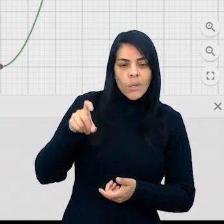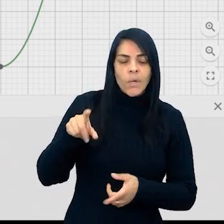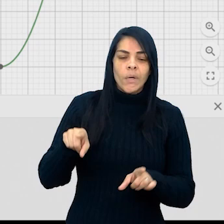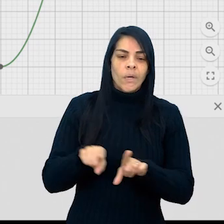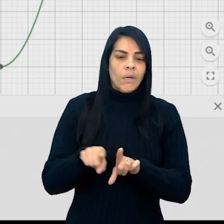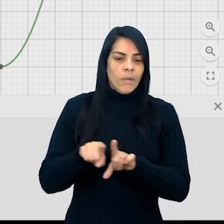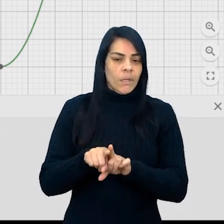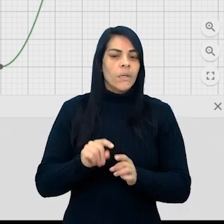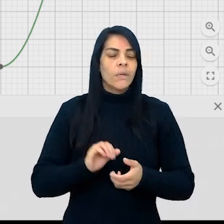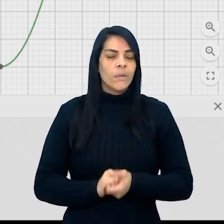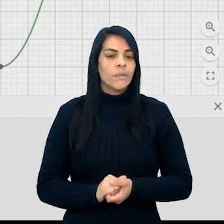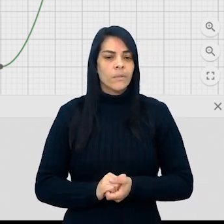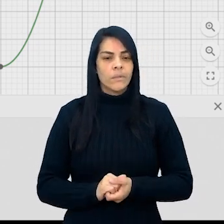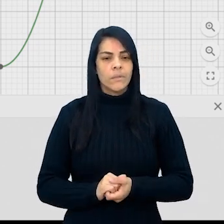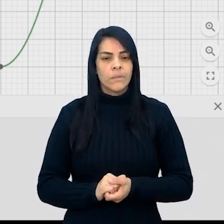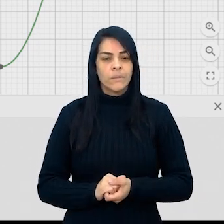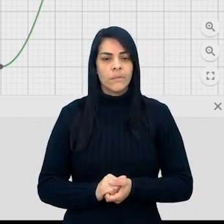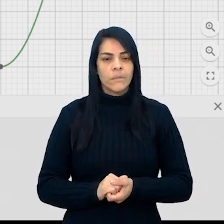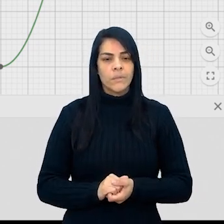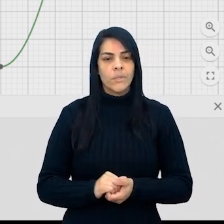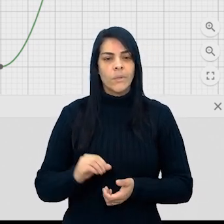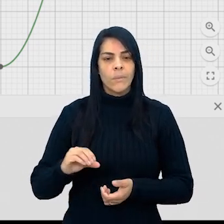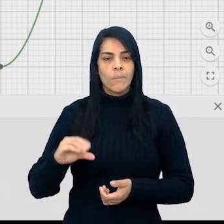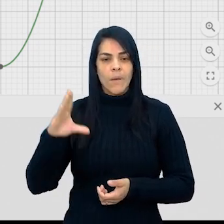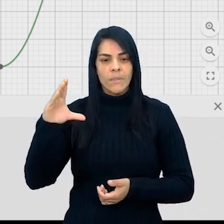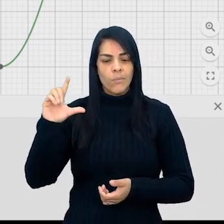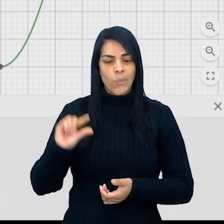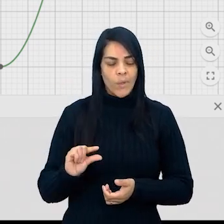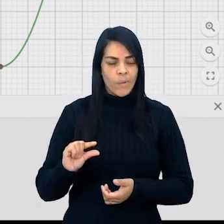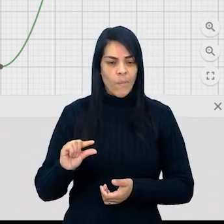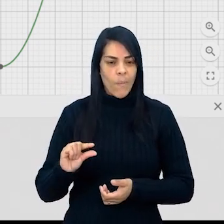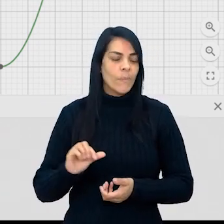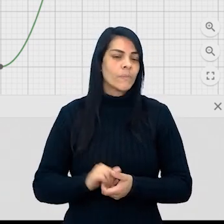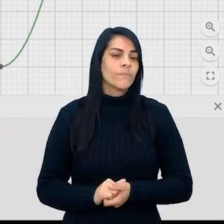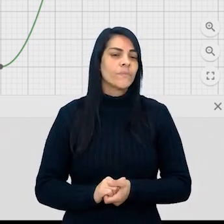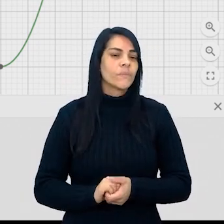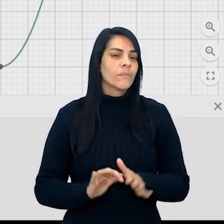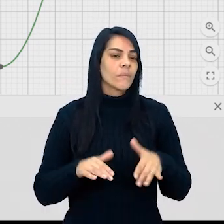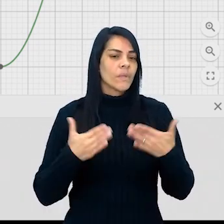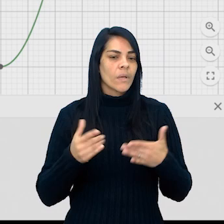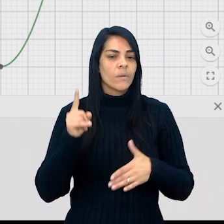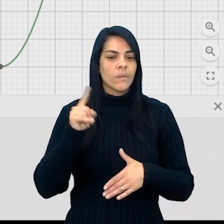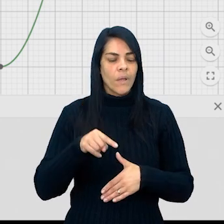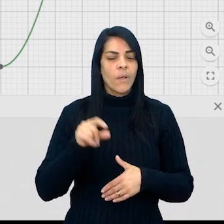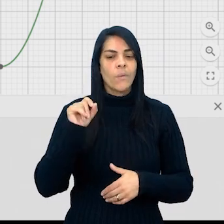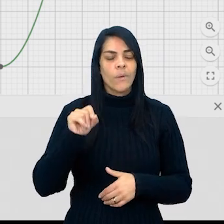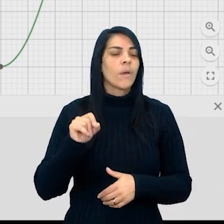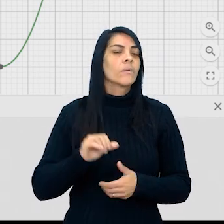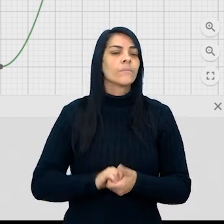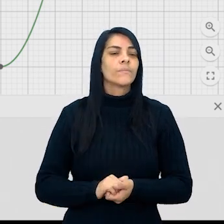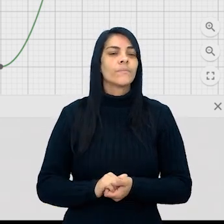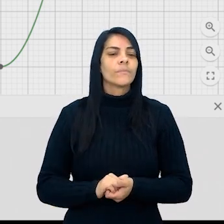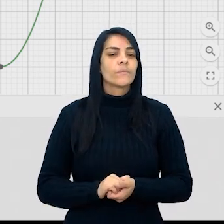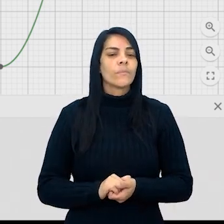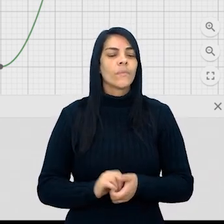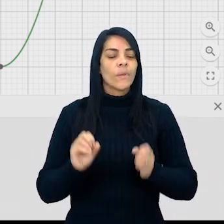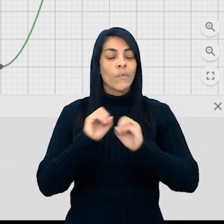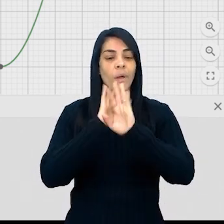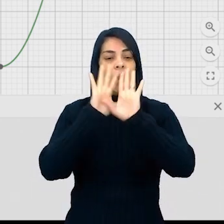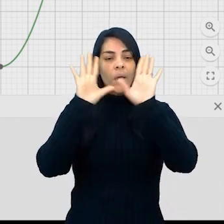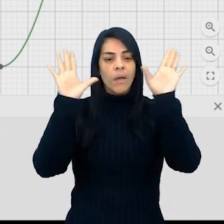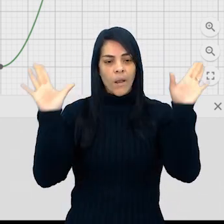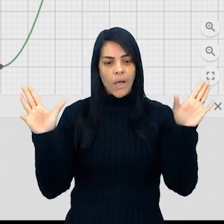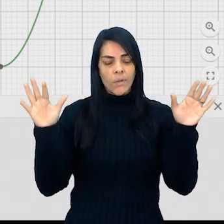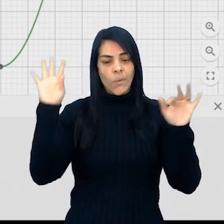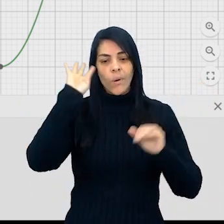o ponto de mínimo ou ponto de máximo, né? Nesse caso, seriam as coordenadas do vértice. E fica muito claro, e